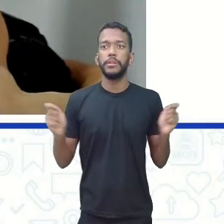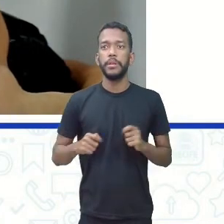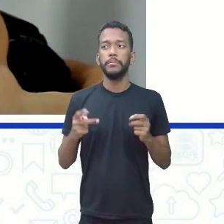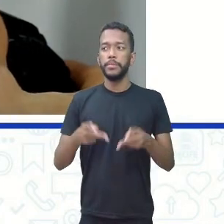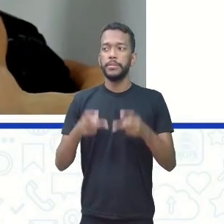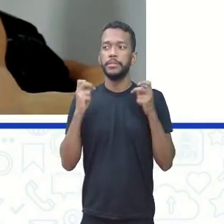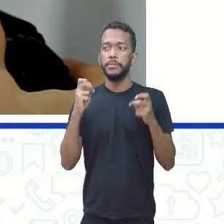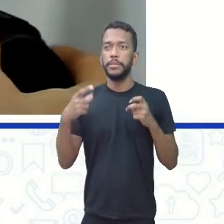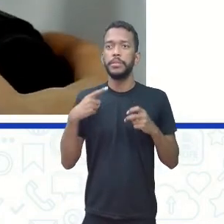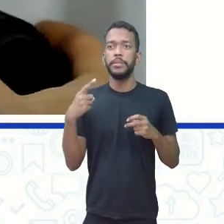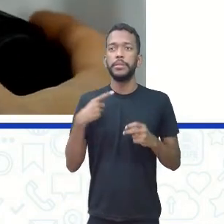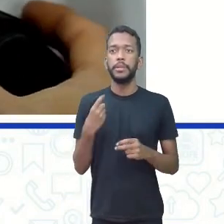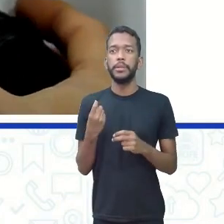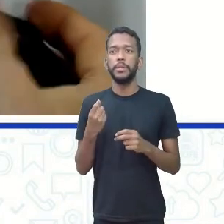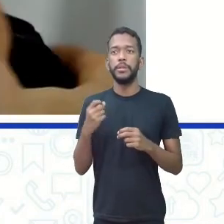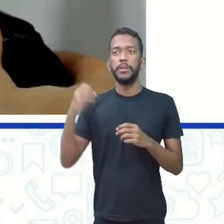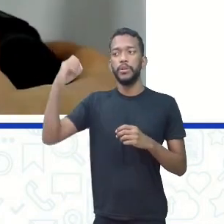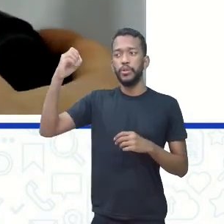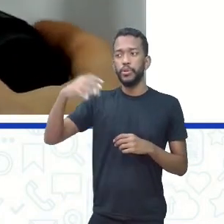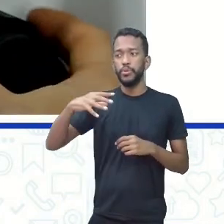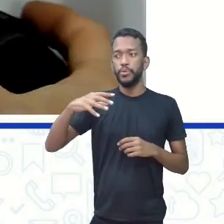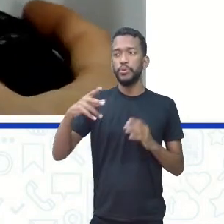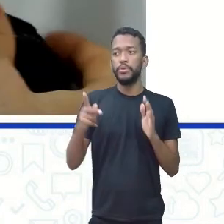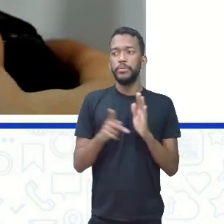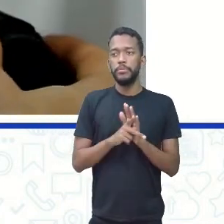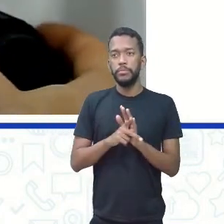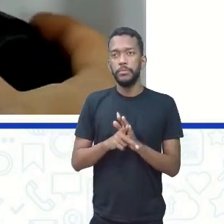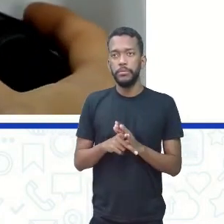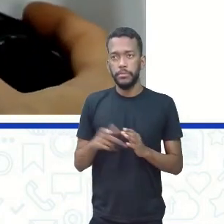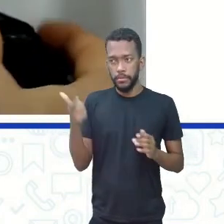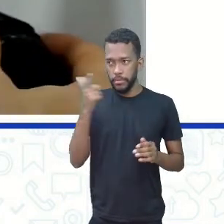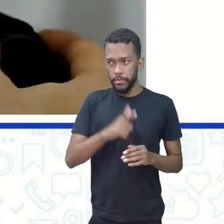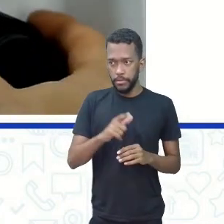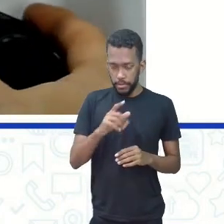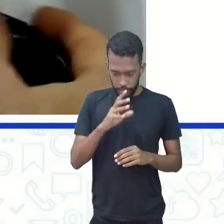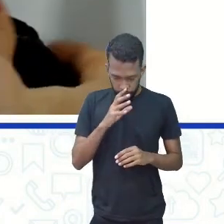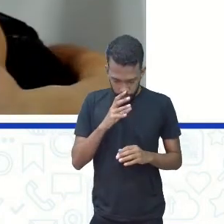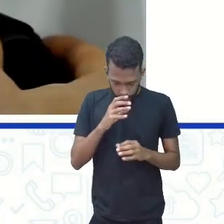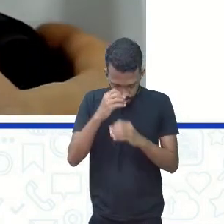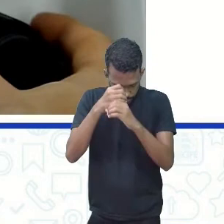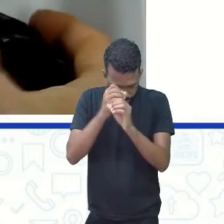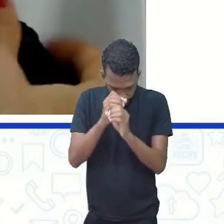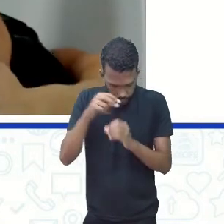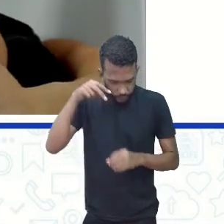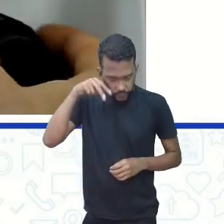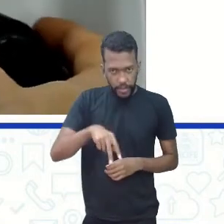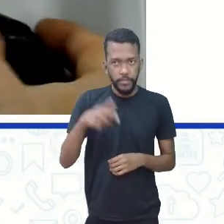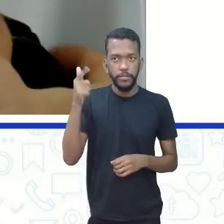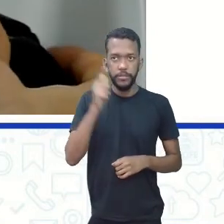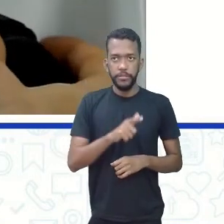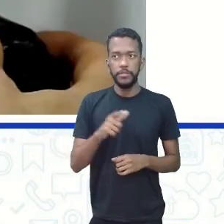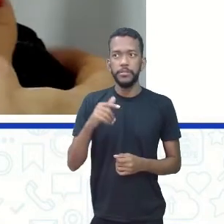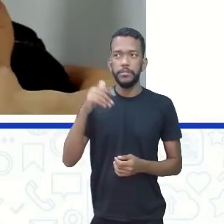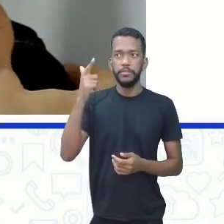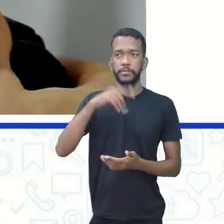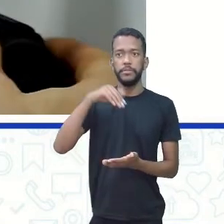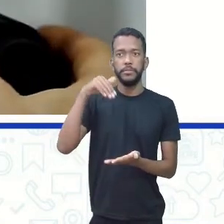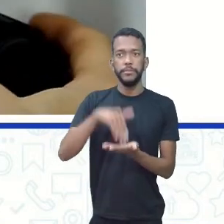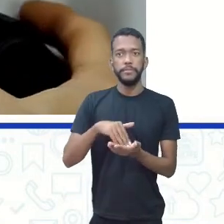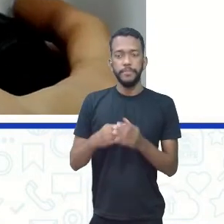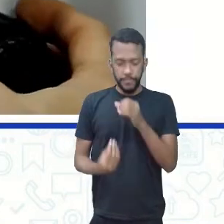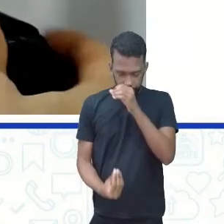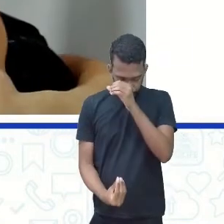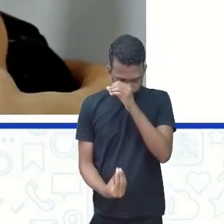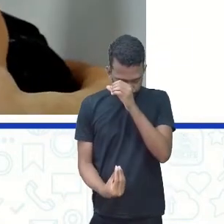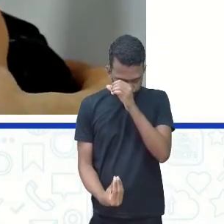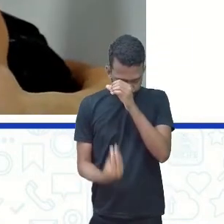que vem uma luz de baixo para cima para ficar visível, para esse facho de luz chegar até os nossos olhos